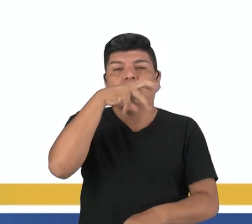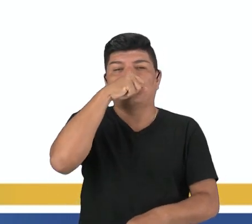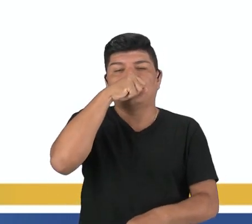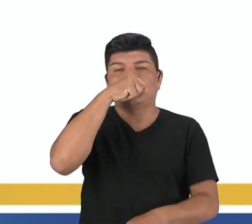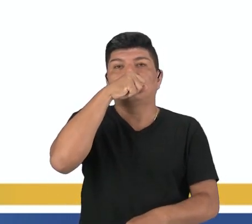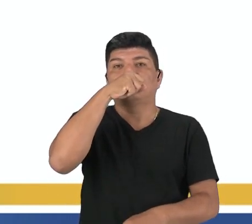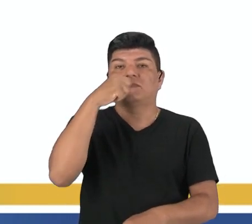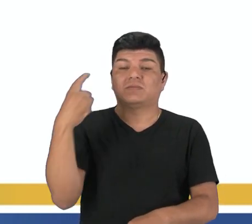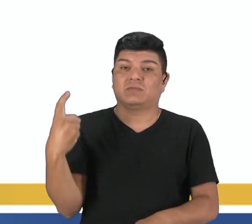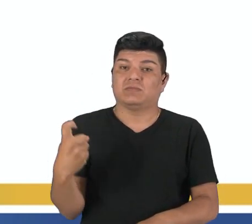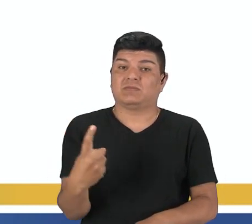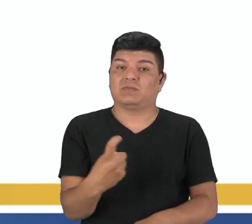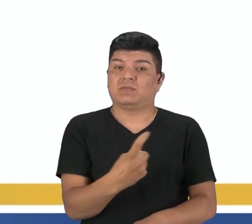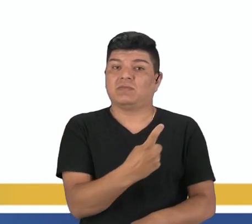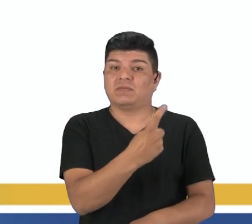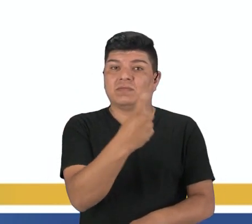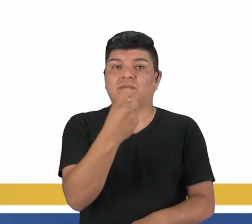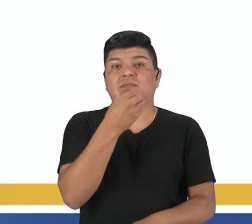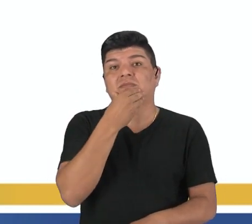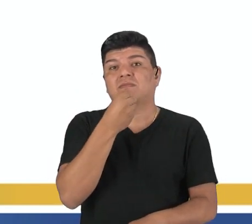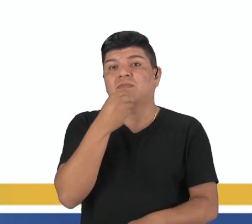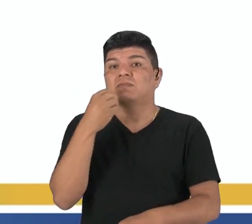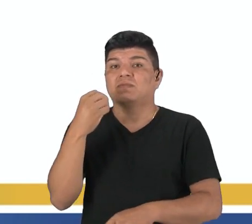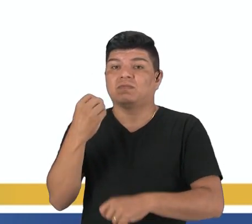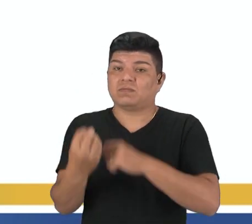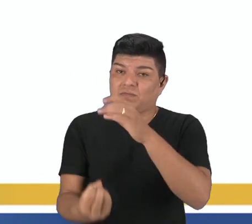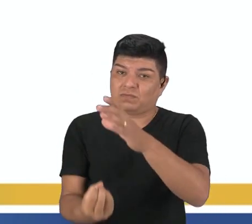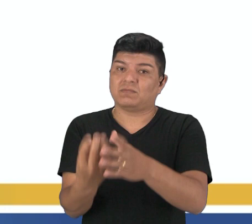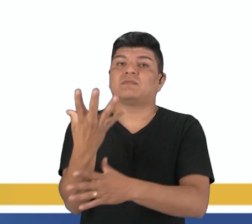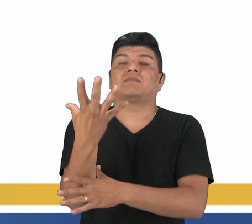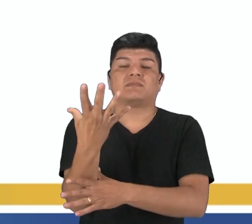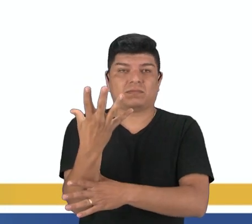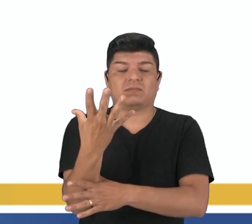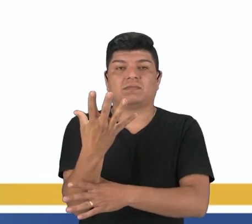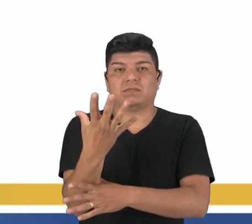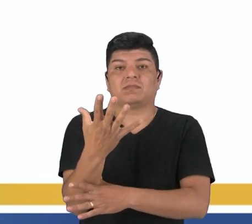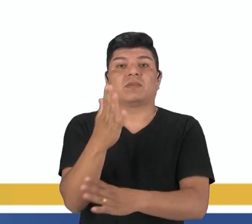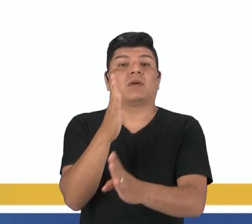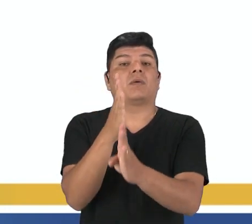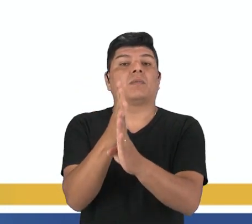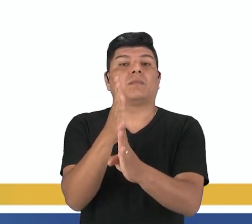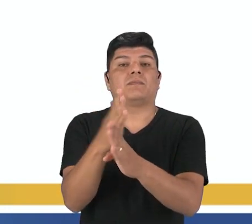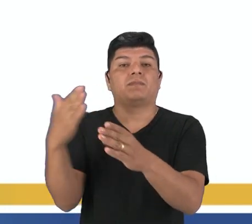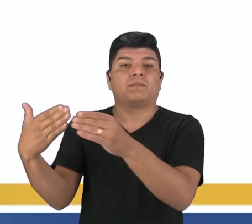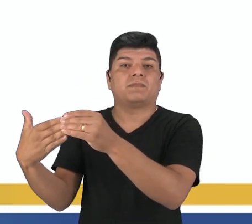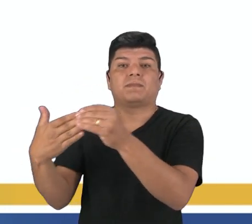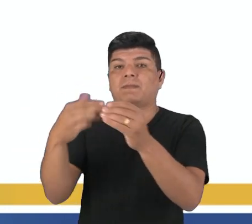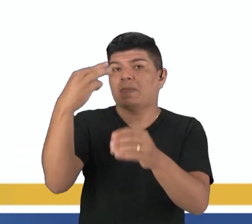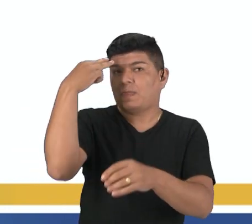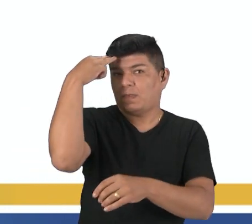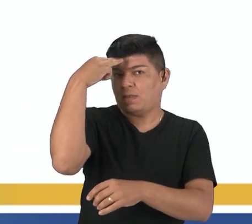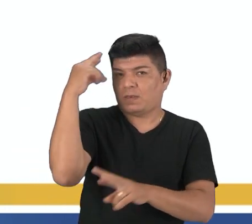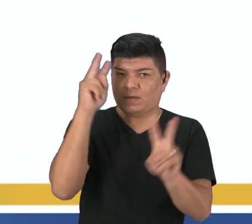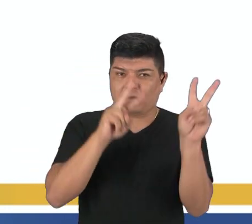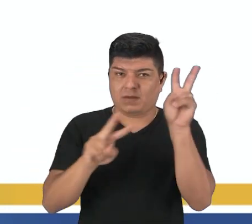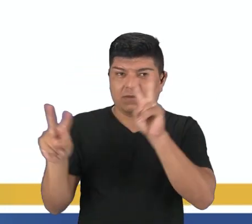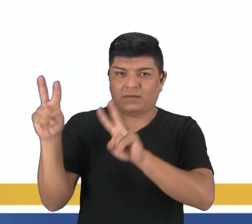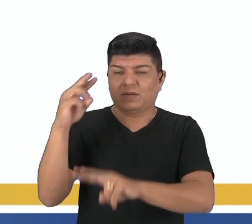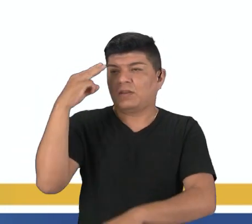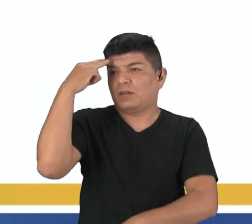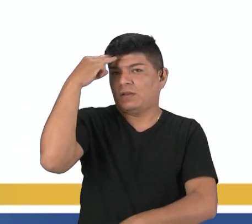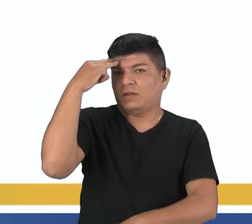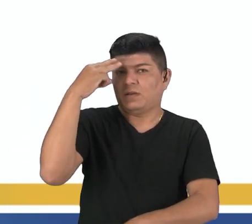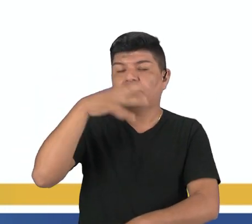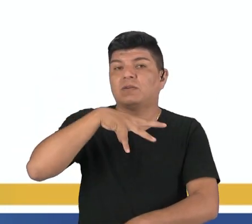do perfume que esse perfumista está desenvolvendo justamente para trazer tanto a memória visual como a